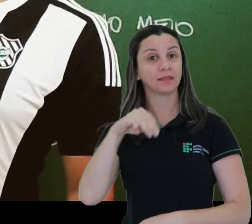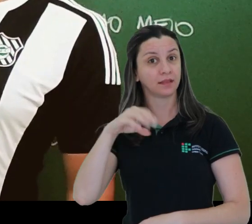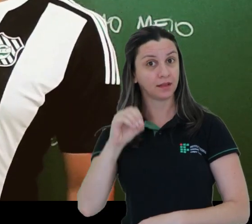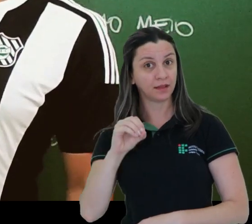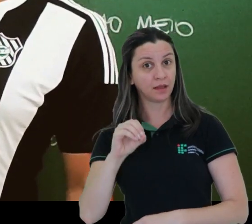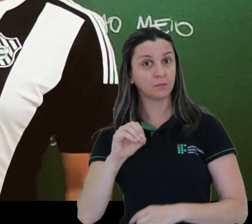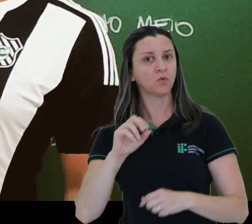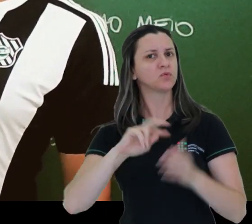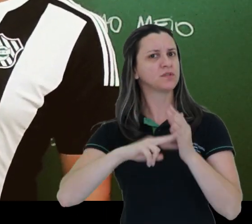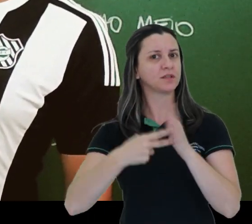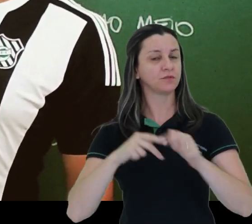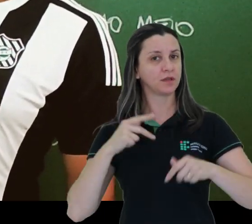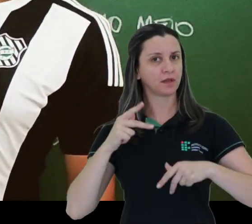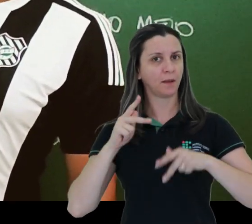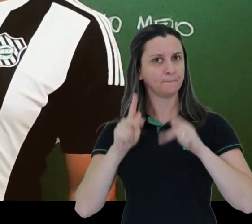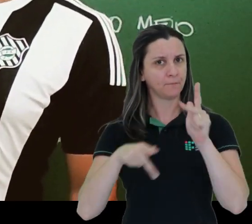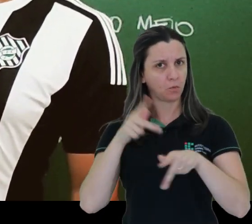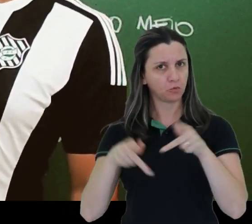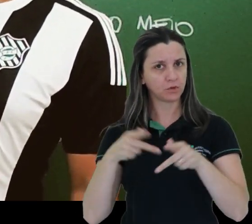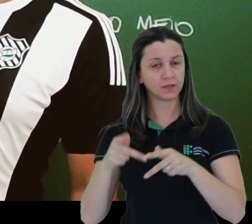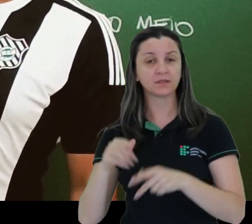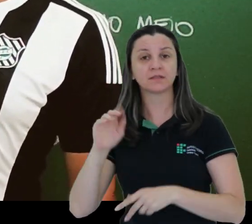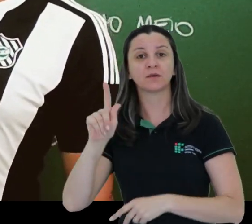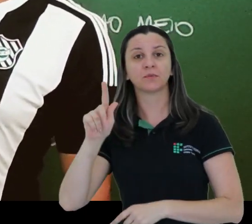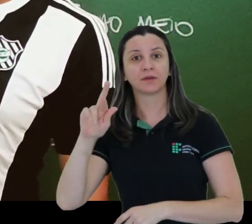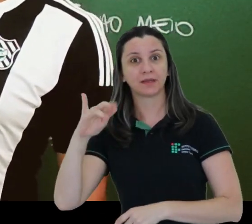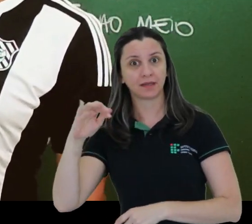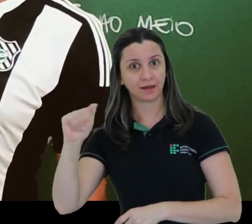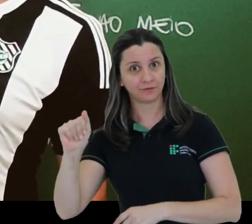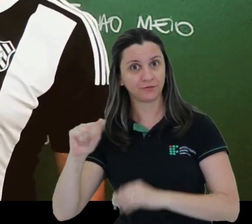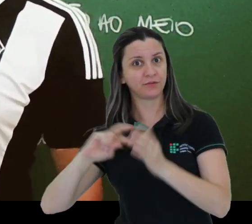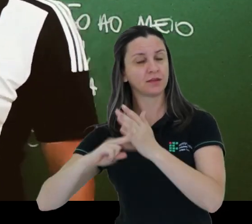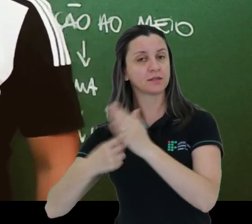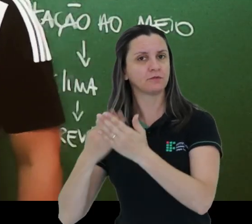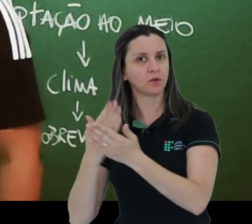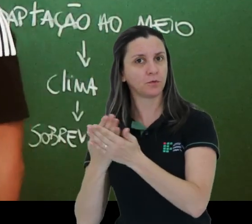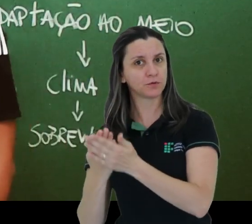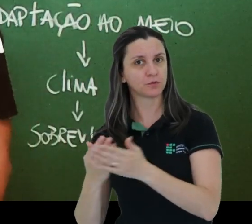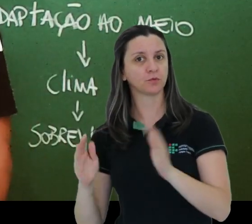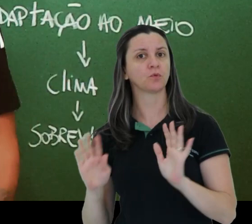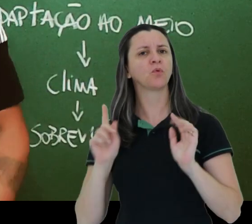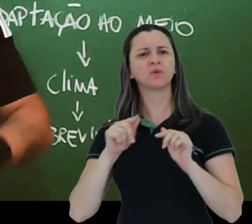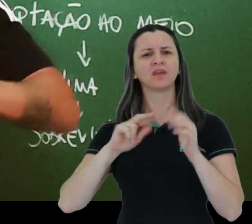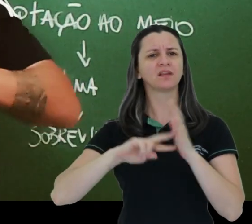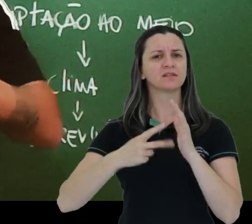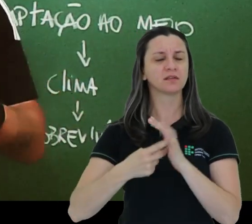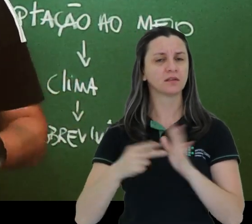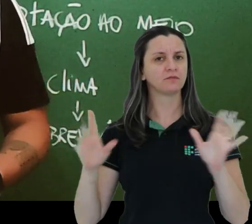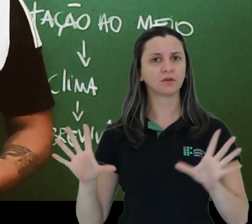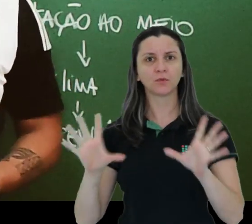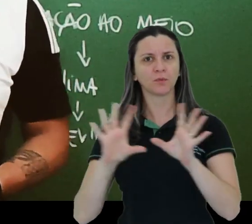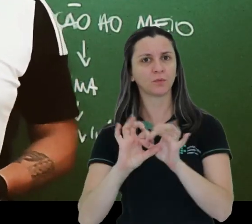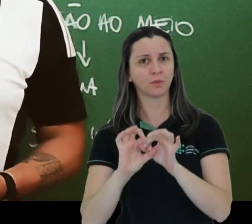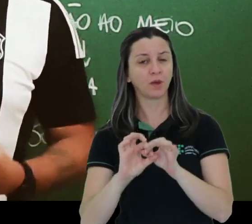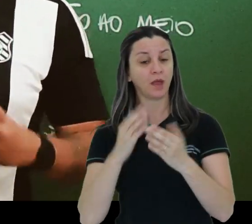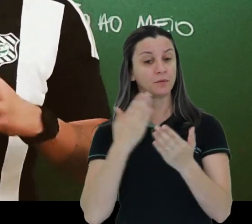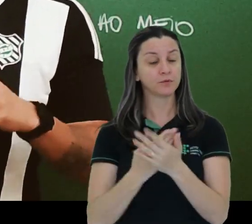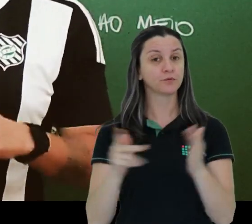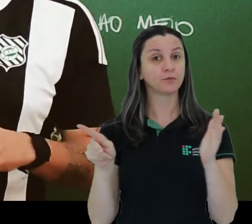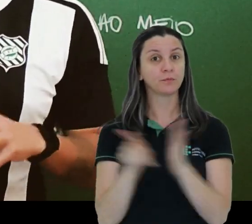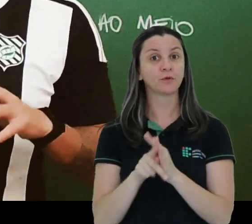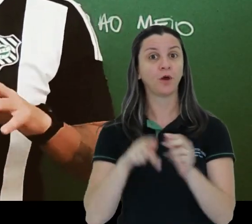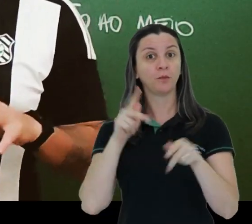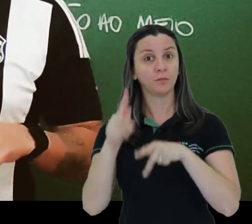Demografia, demo é população, grafia é estudo, é o estudo da população. E o estudo da população ele